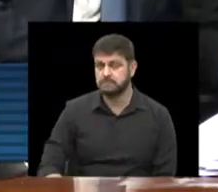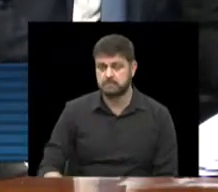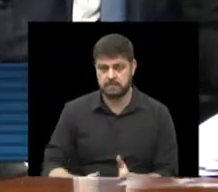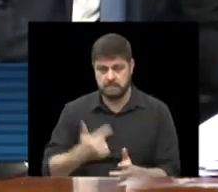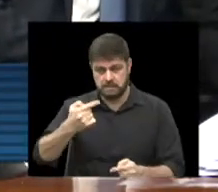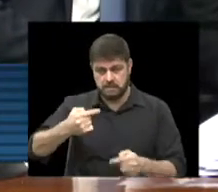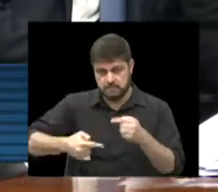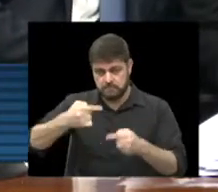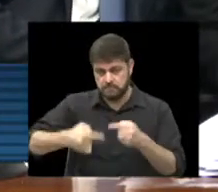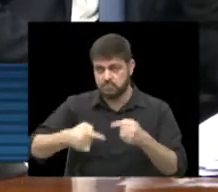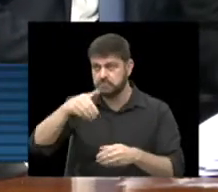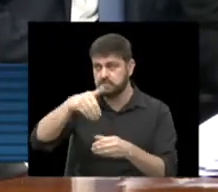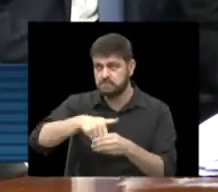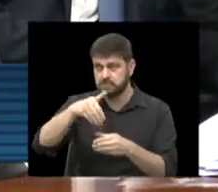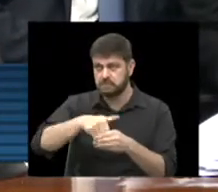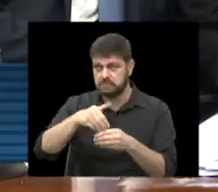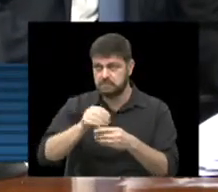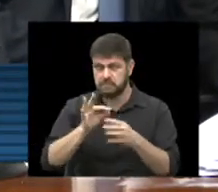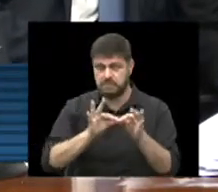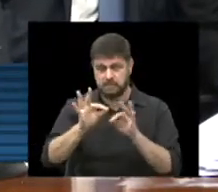requerimento